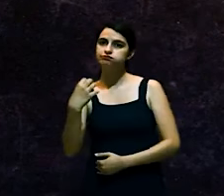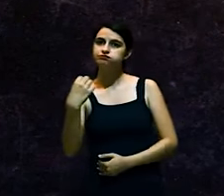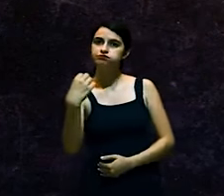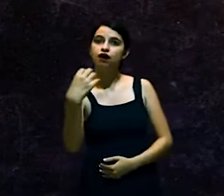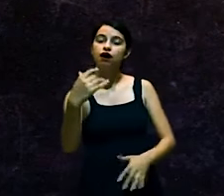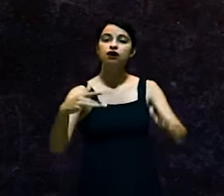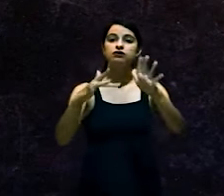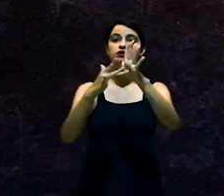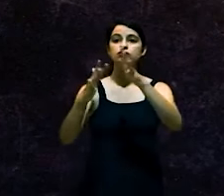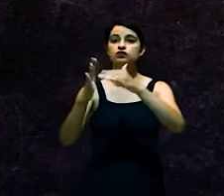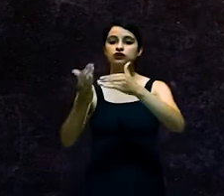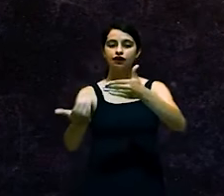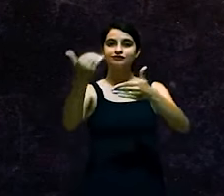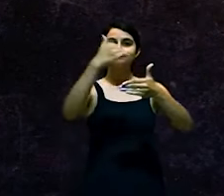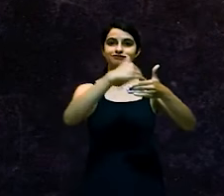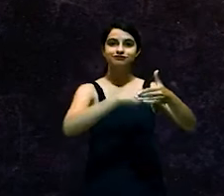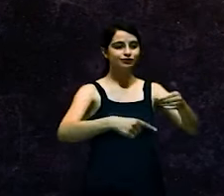Jesus entrou numa aldeia,